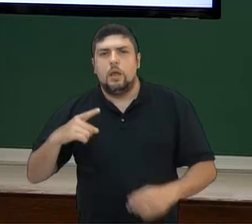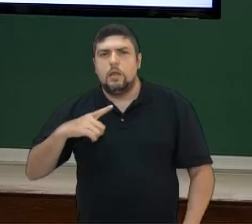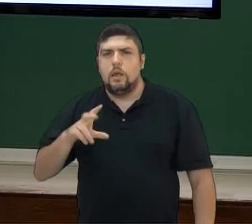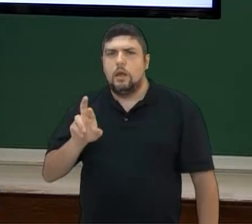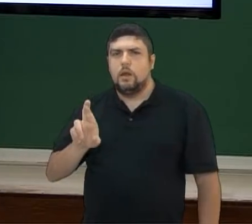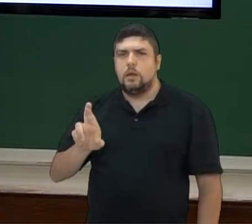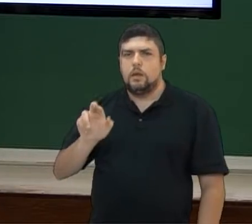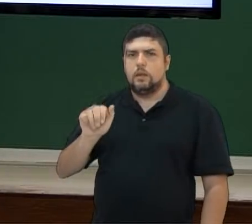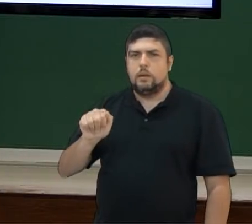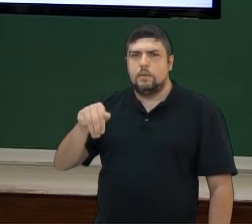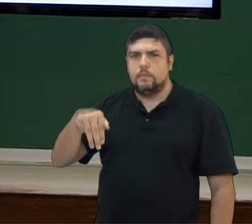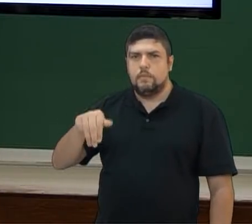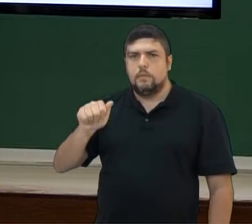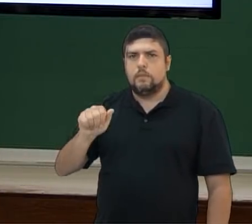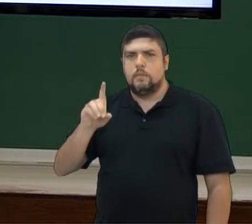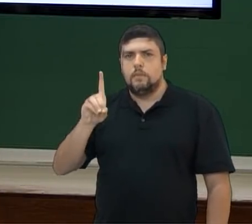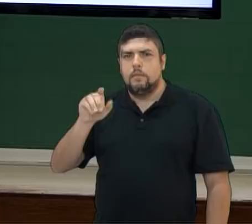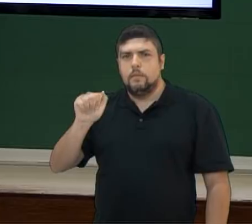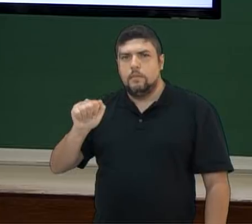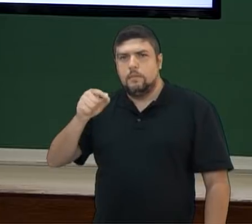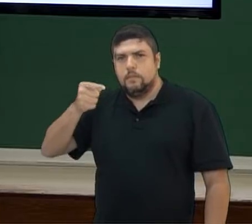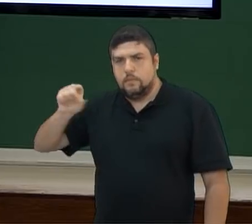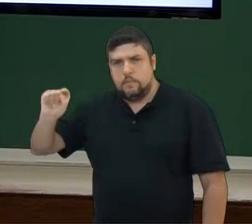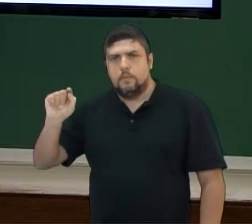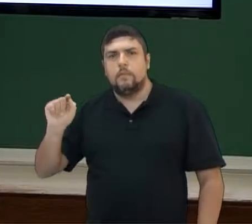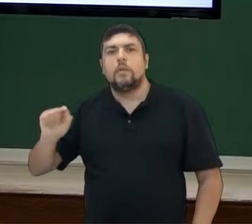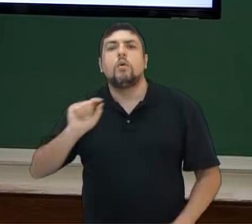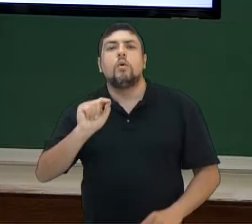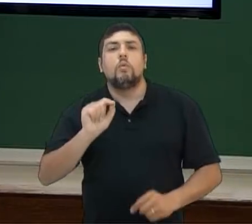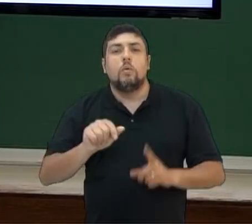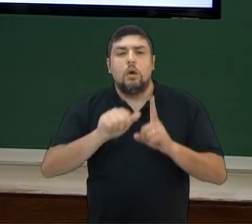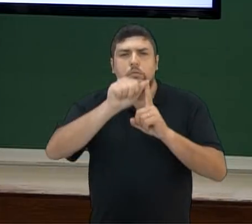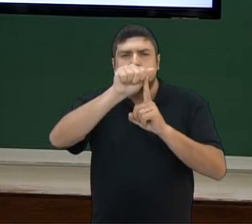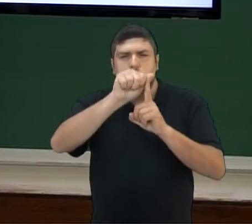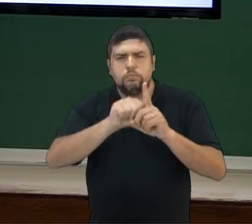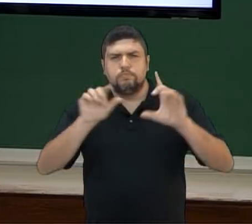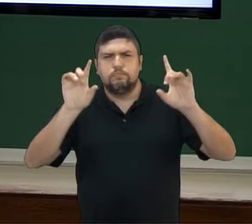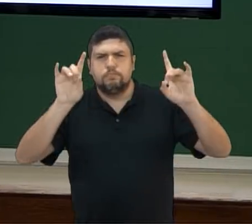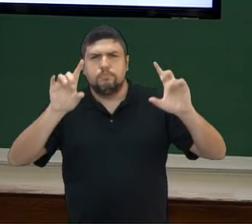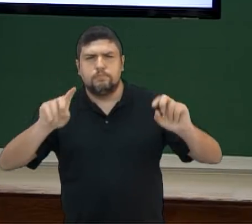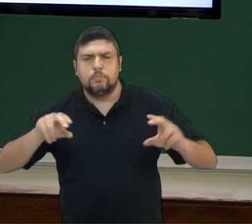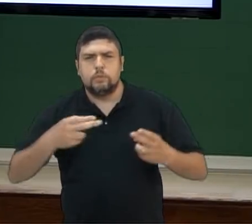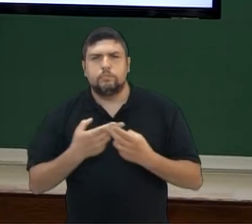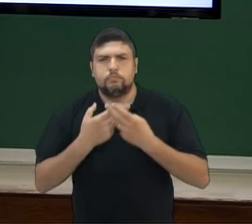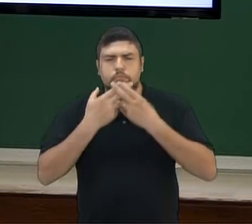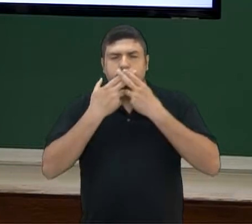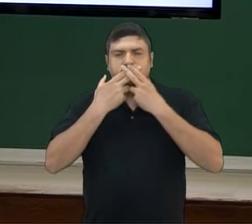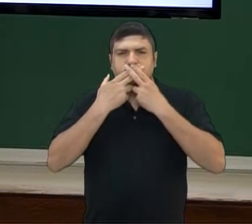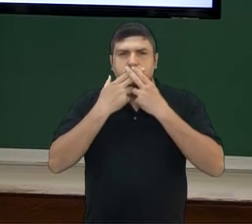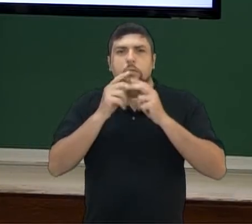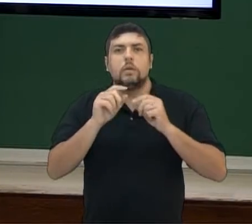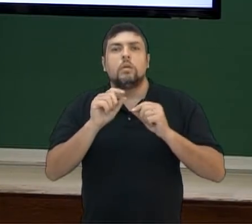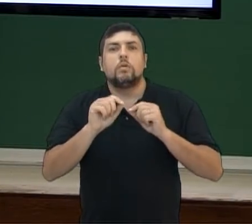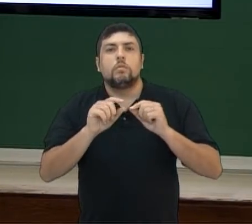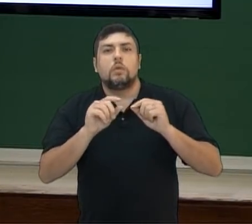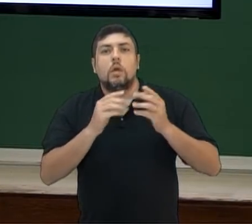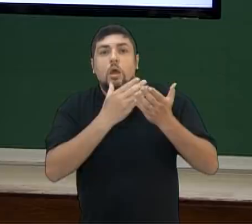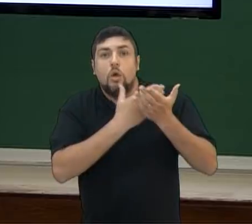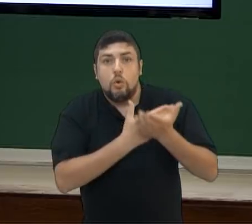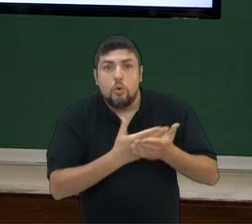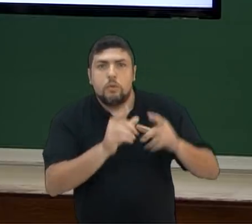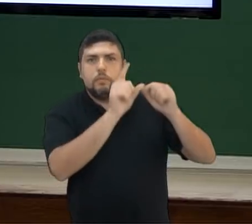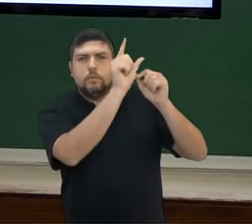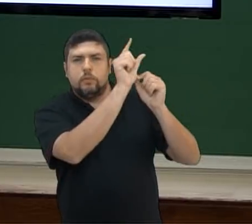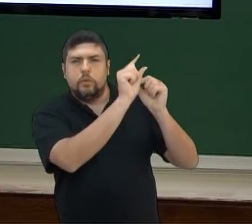é o mês de jejum dos muçulmanos, também se inicia com a lua crescente. Por isso, essas